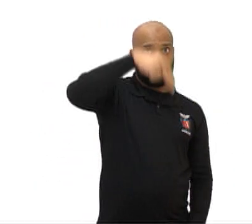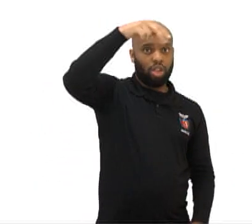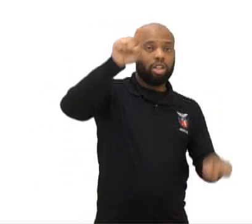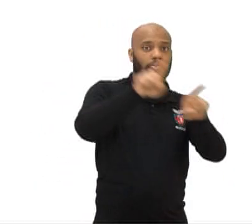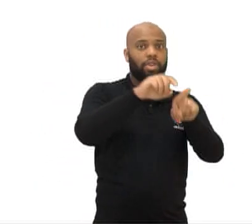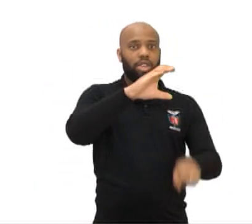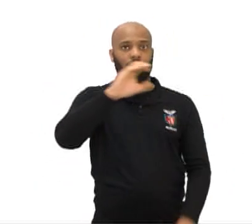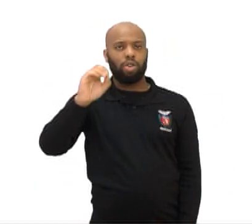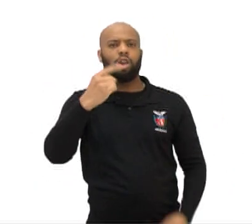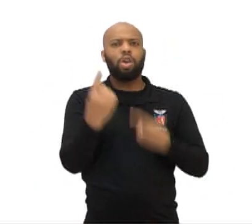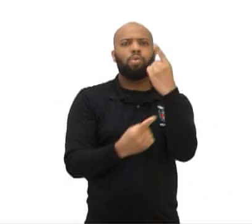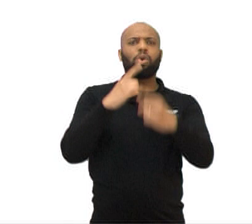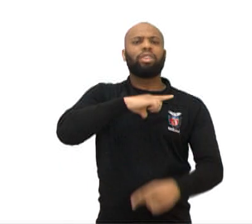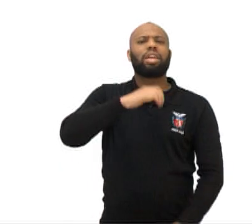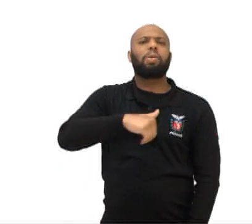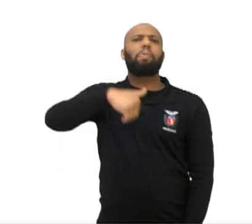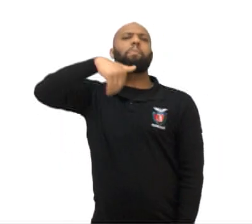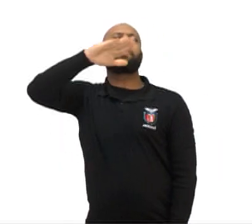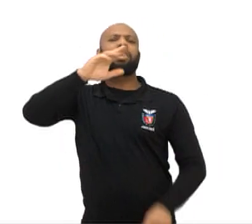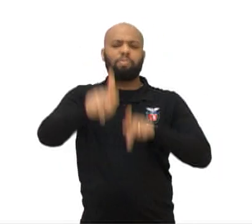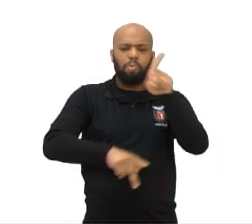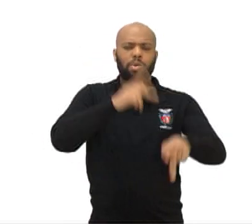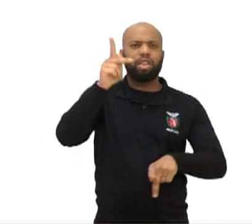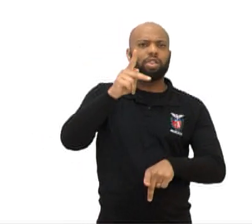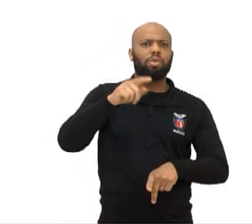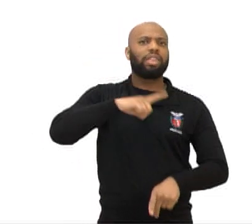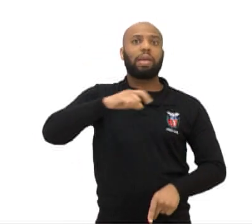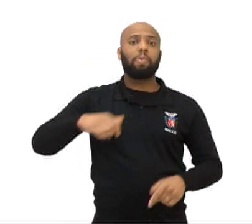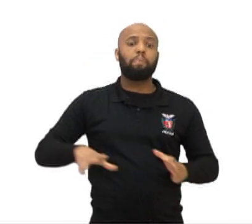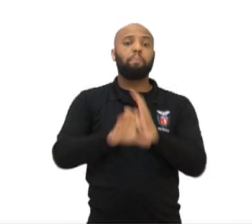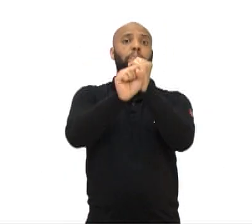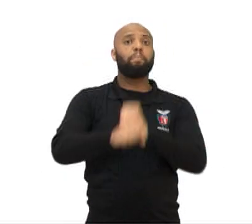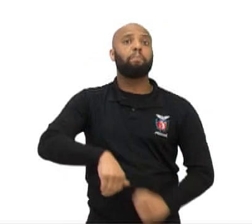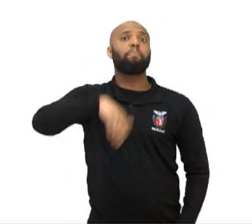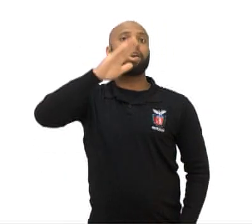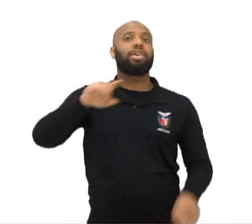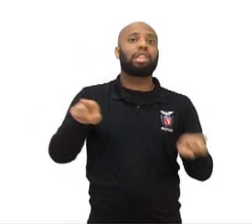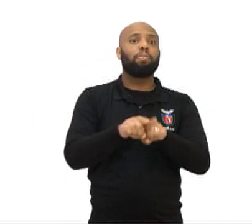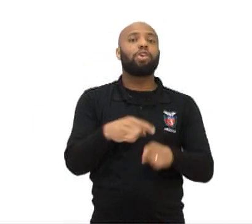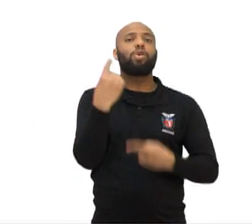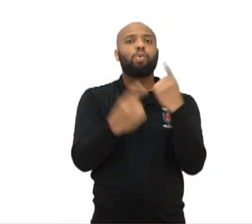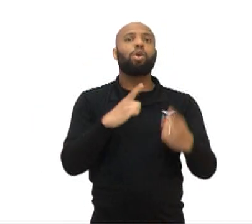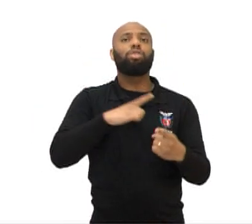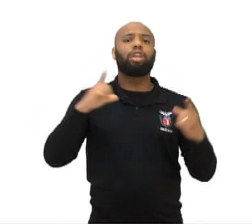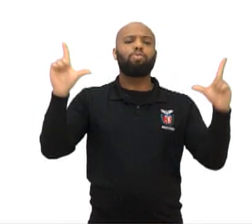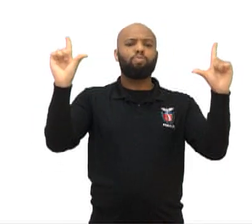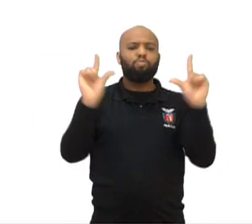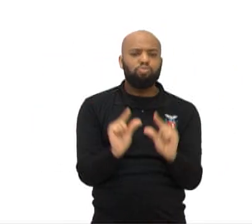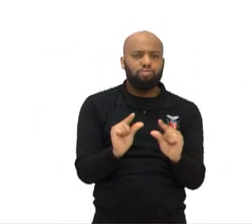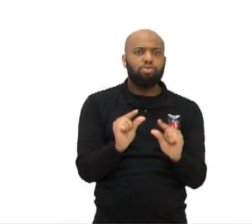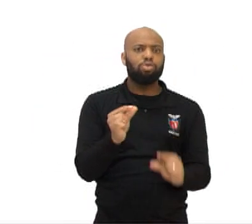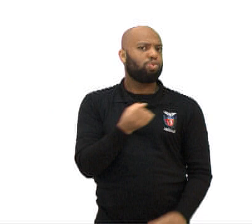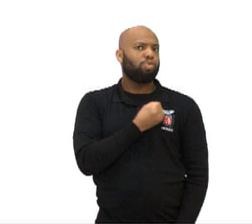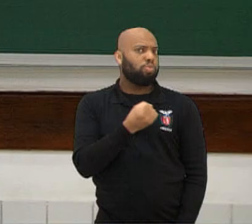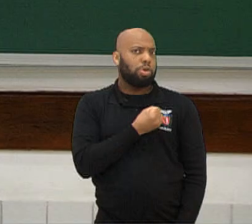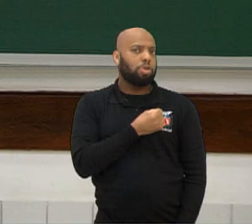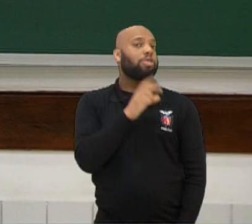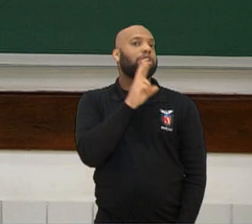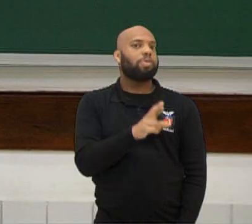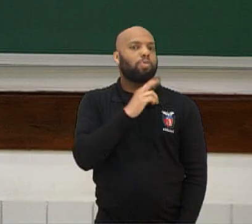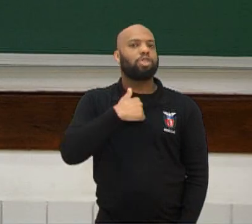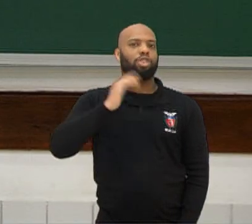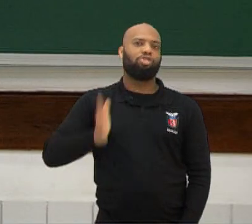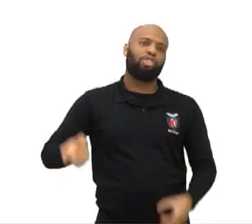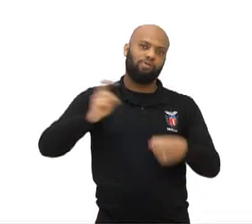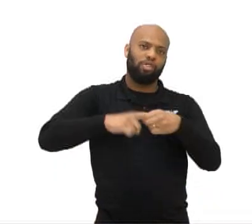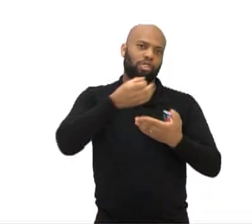centro-oeste, qual apresenta a maior população absoluta e qual apresenta a menor população absoluta? Então respondam lá e a gente já